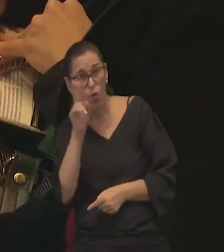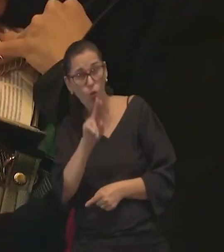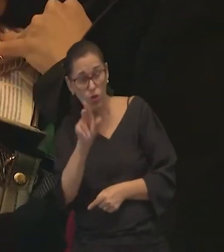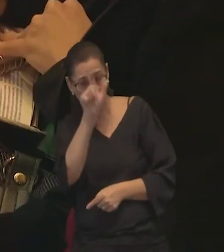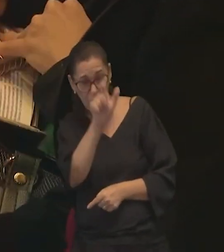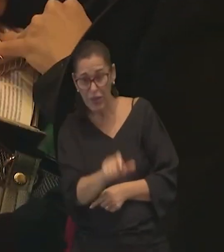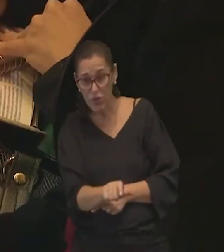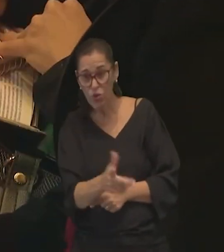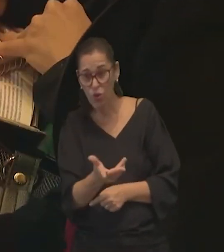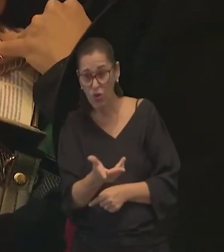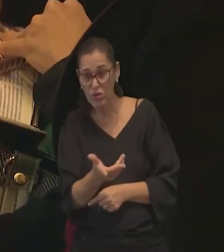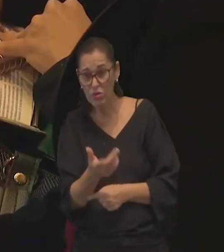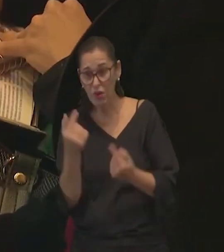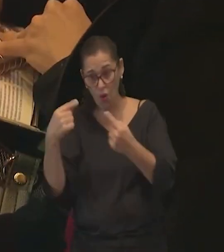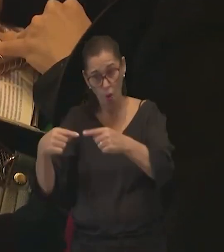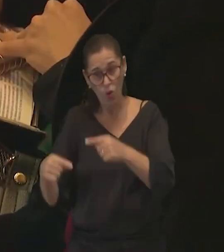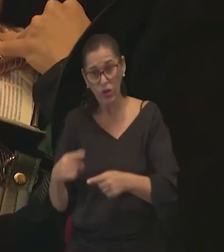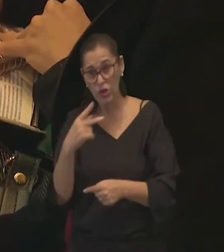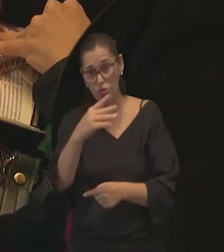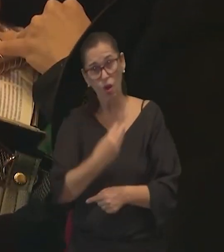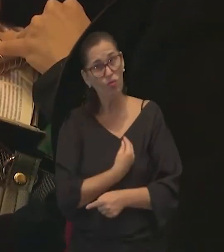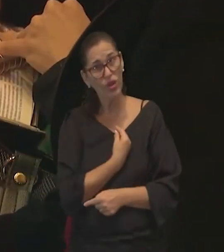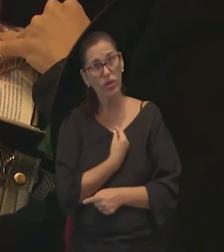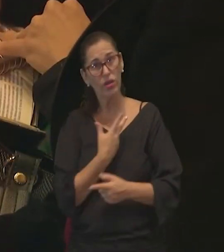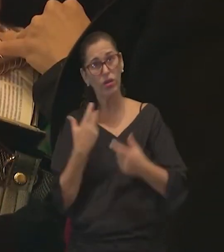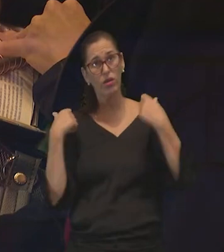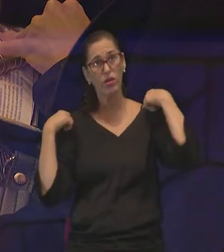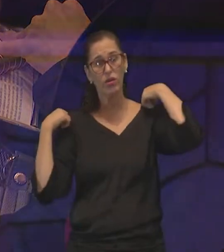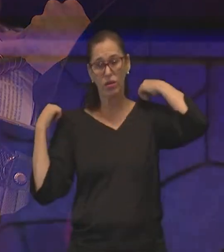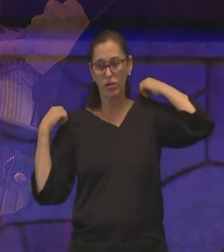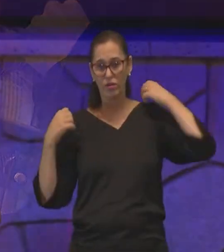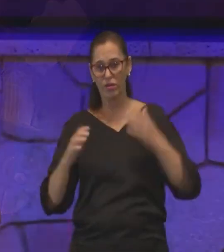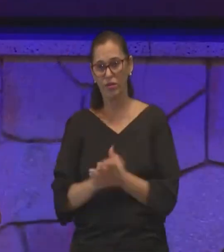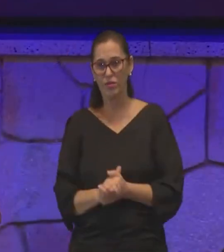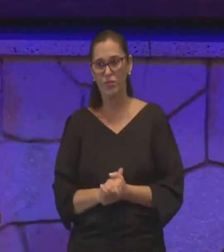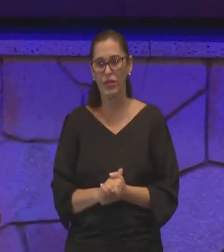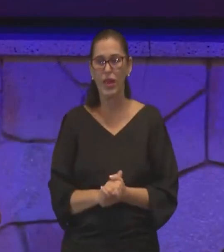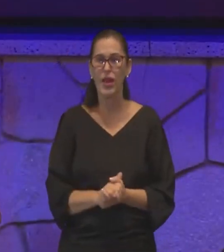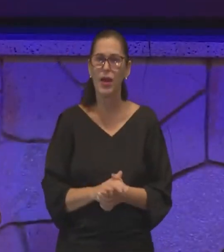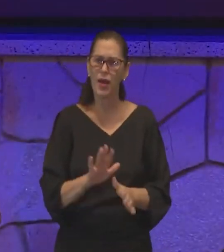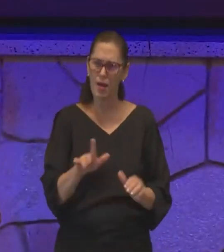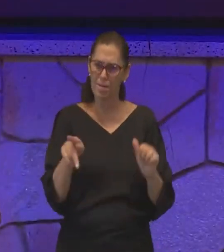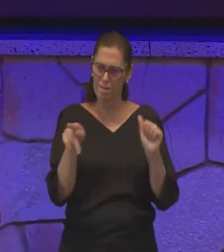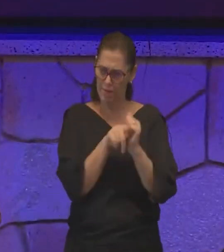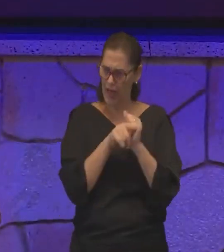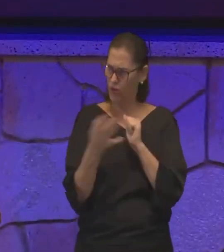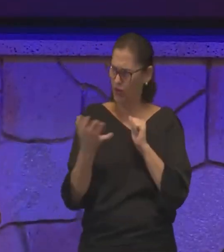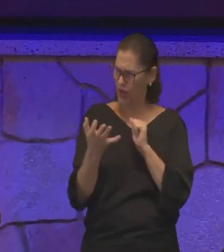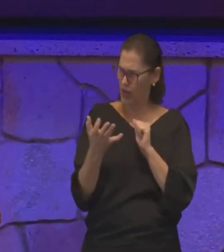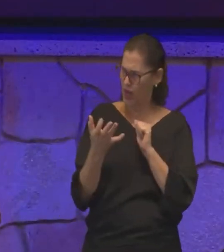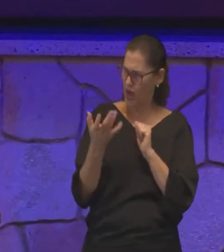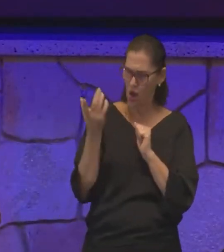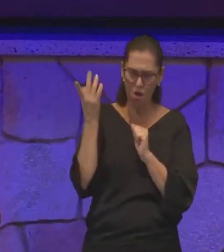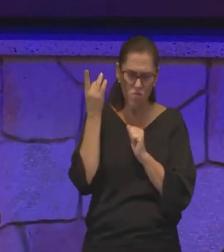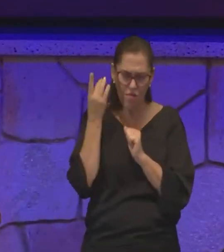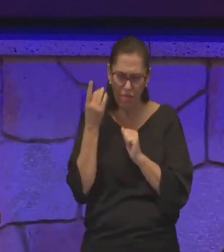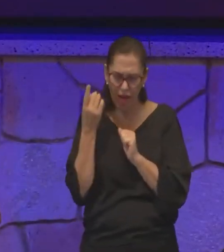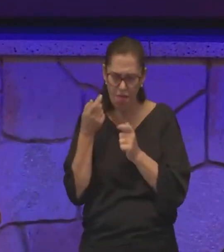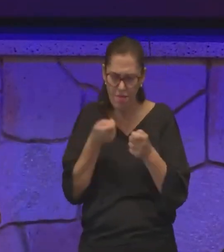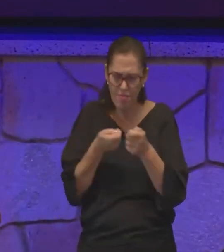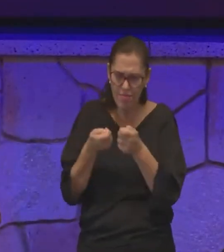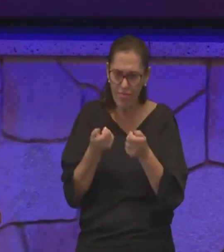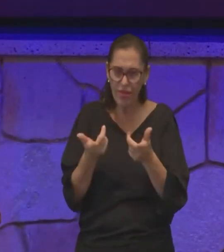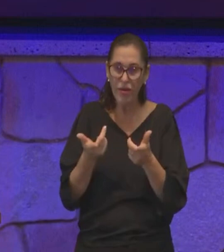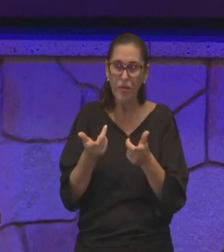ser usadas por ele. Os irmãos acham que Pedro queria ser usado por Satanás? Não. Mas